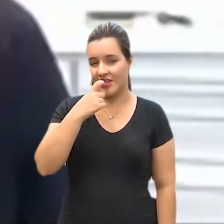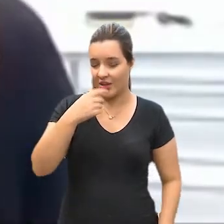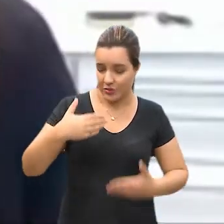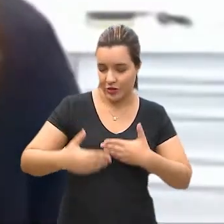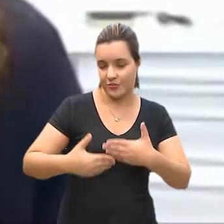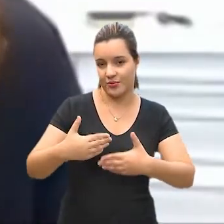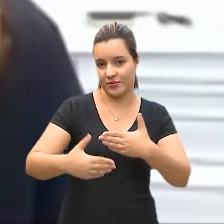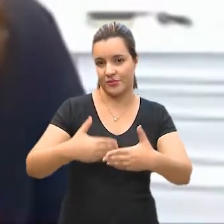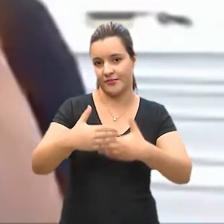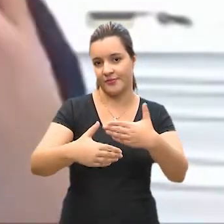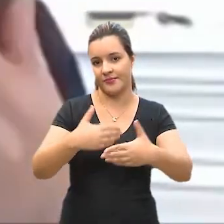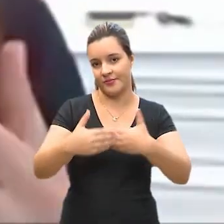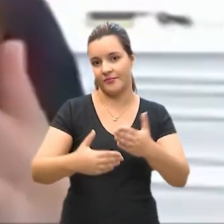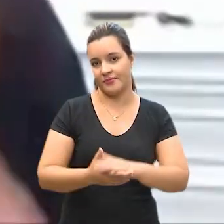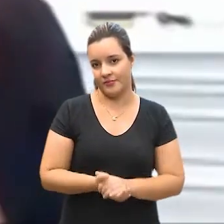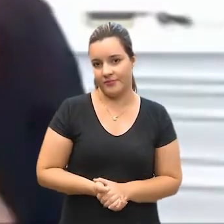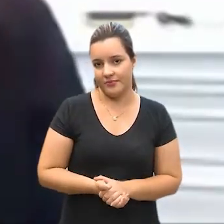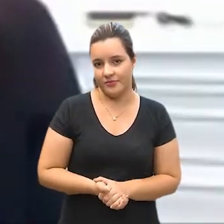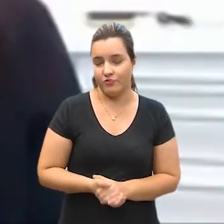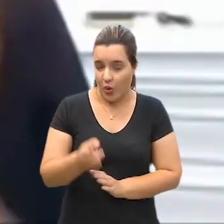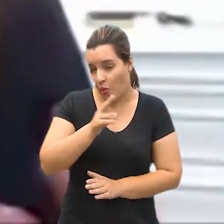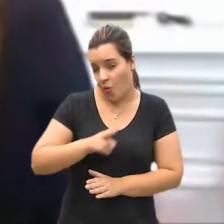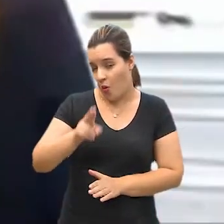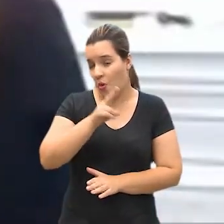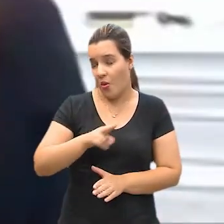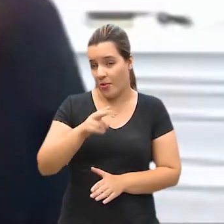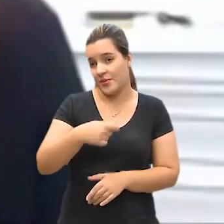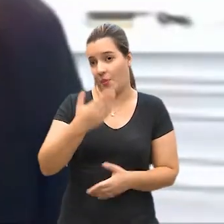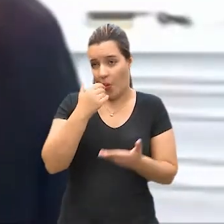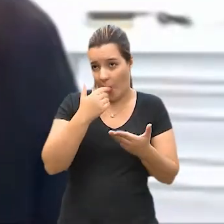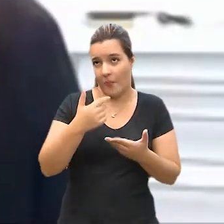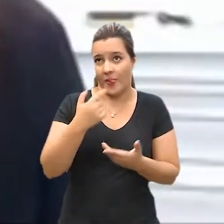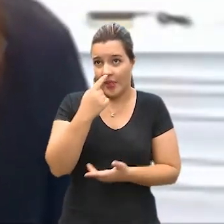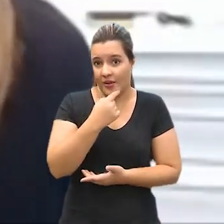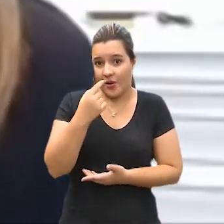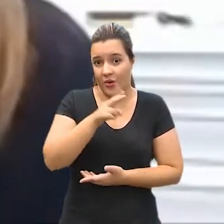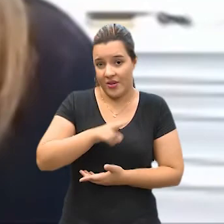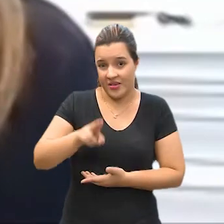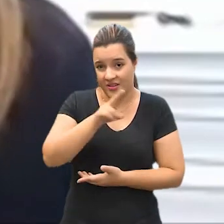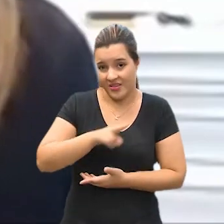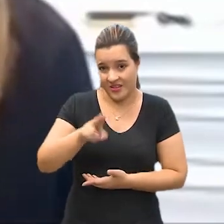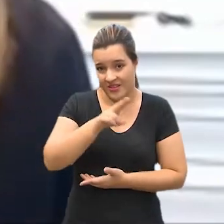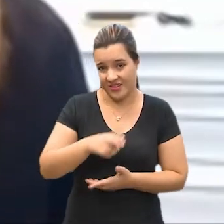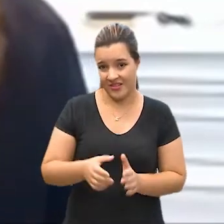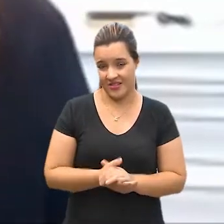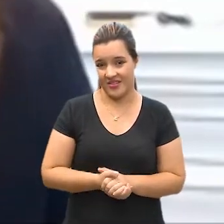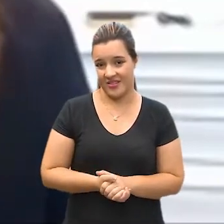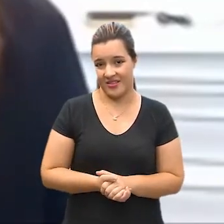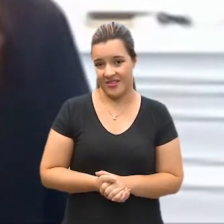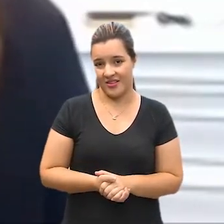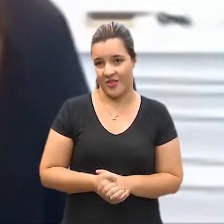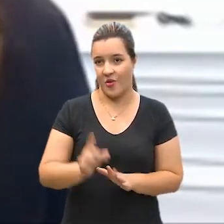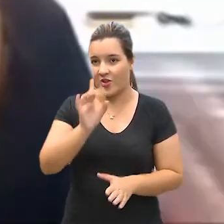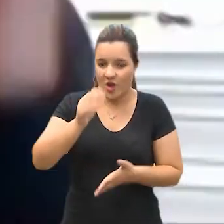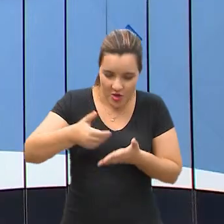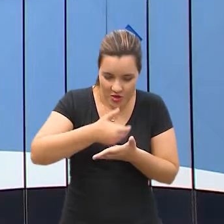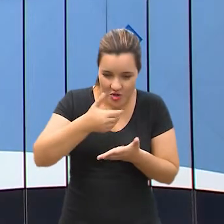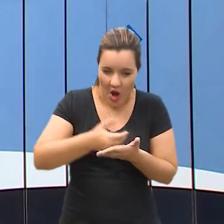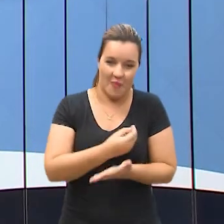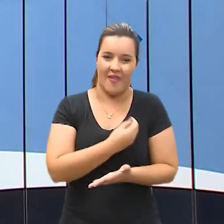vida. Claro que eles estão aí para a gente usar, é. né? Não vamos tomar sopa a vida inteira.